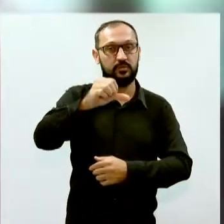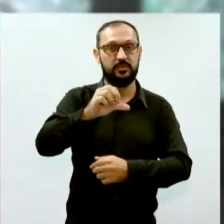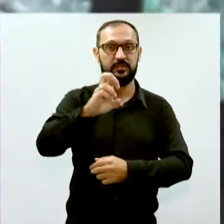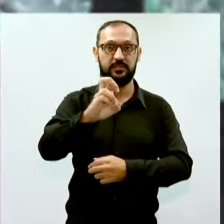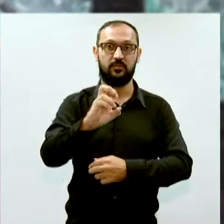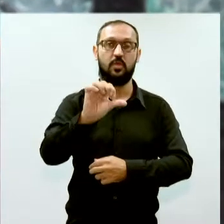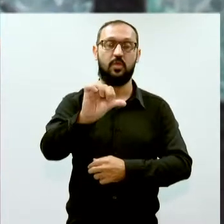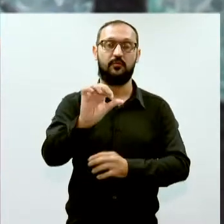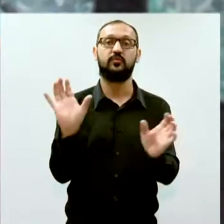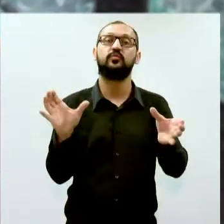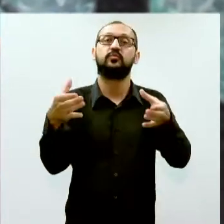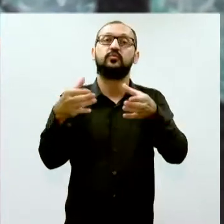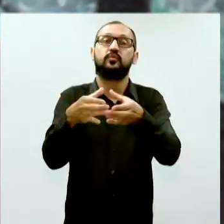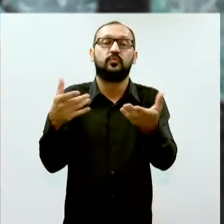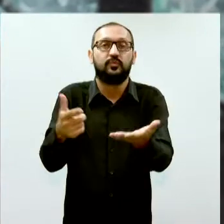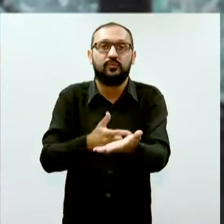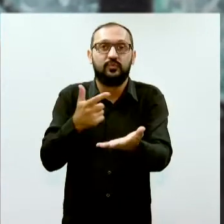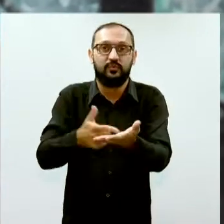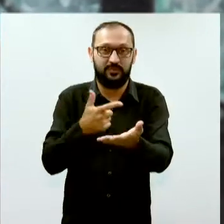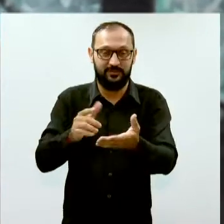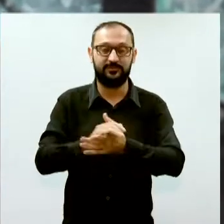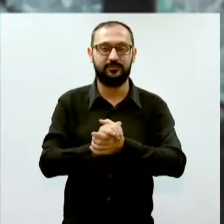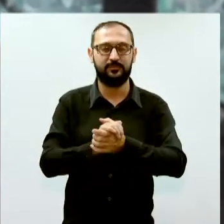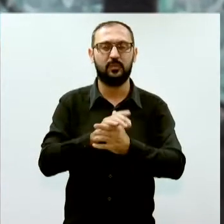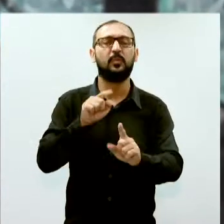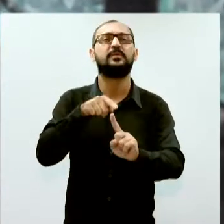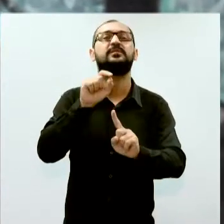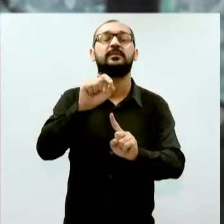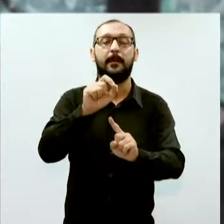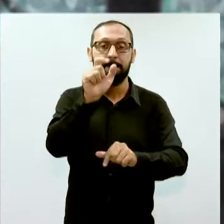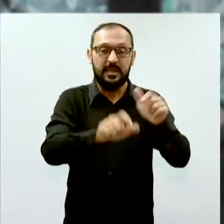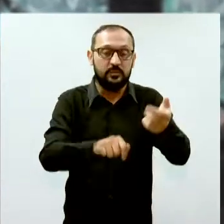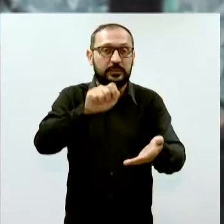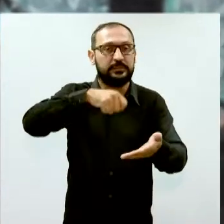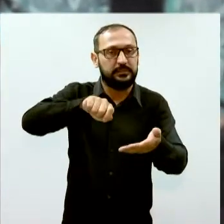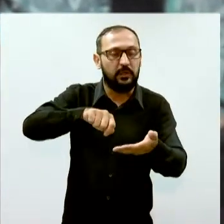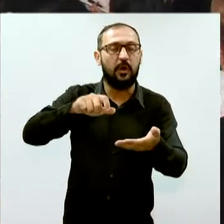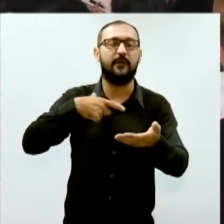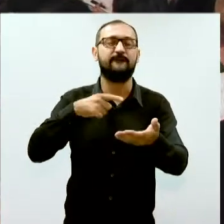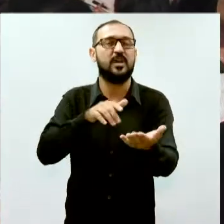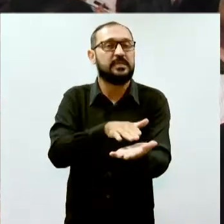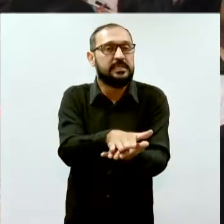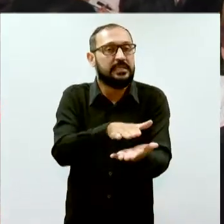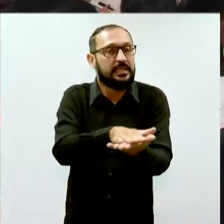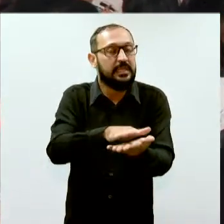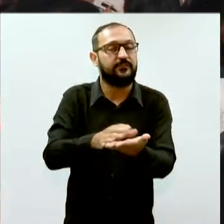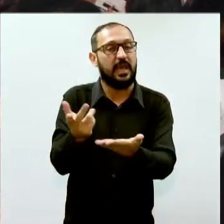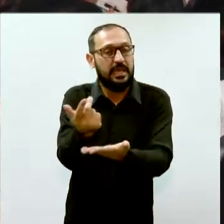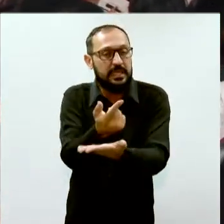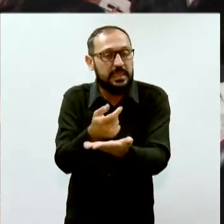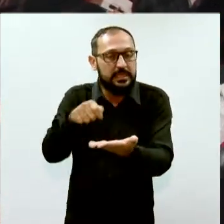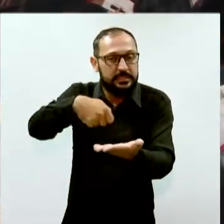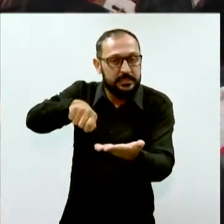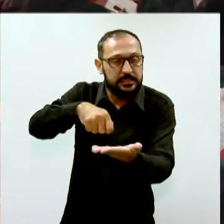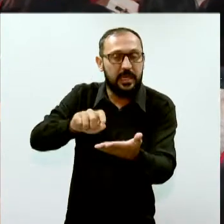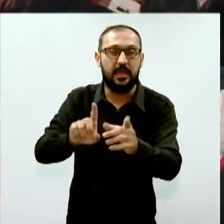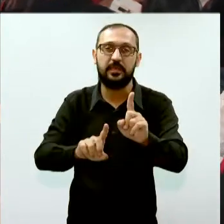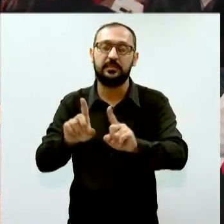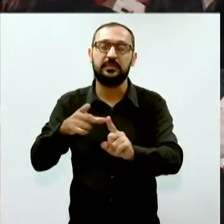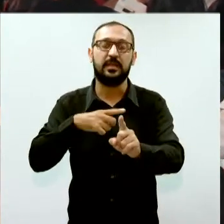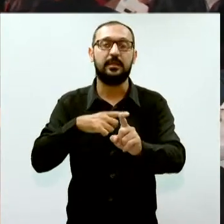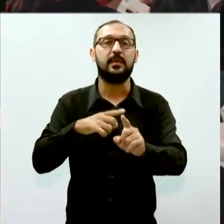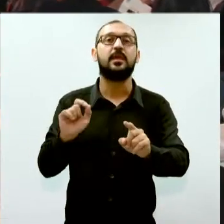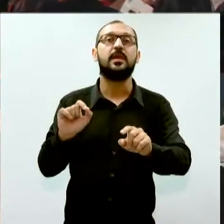1959 pela Câmara Brasileira do Livro. O objetivo é premiar autores, editores, ilustradores, gráficos e